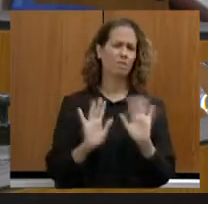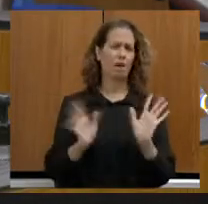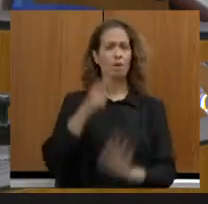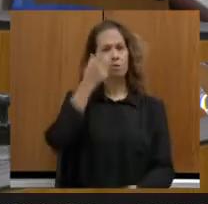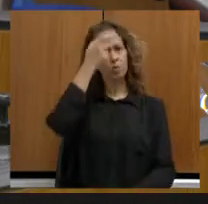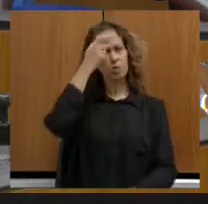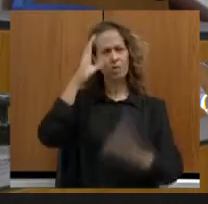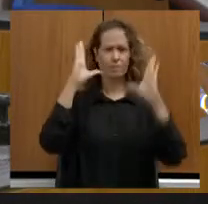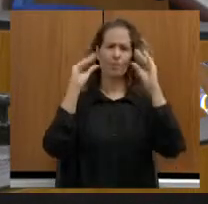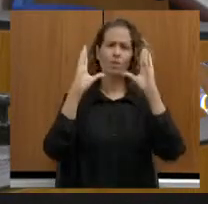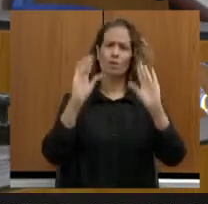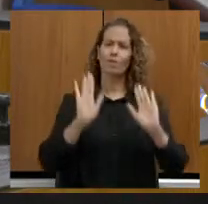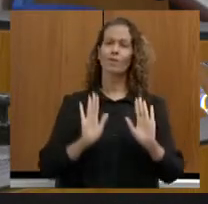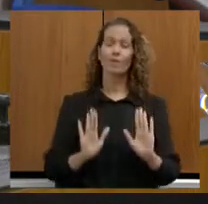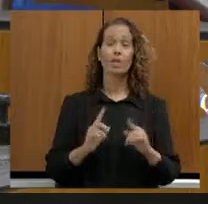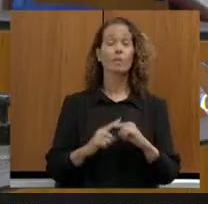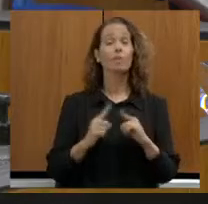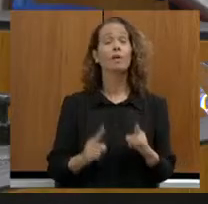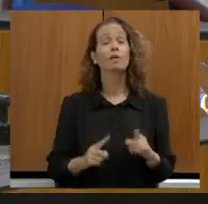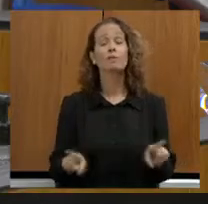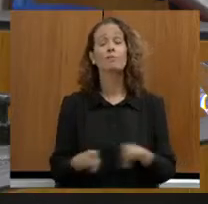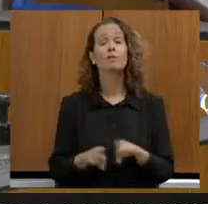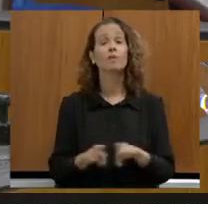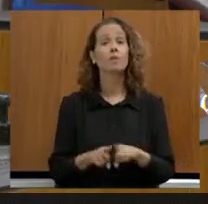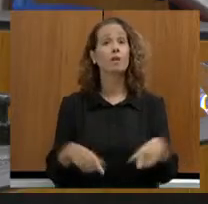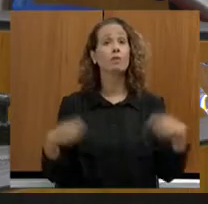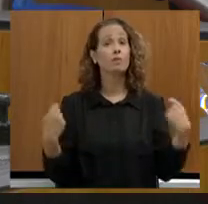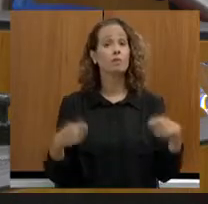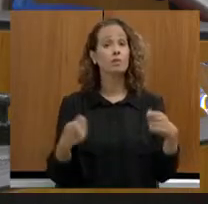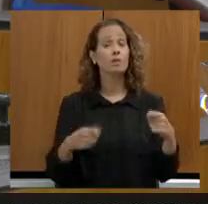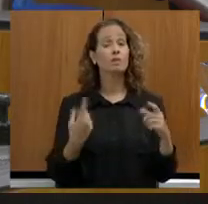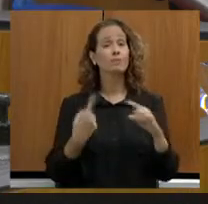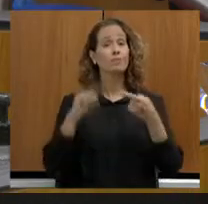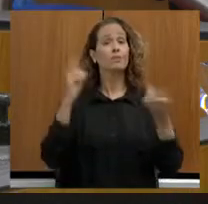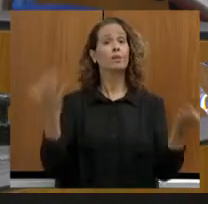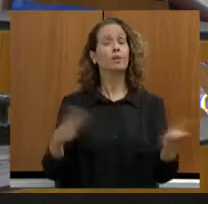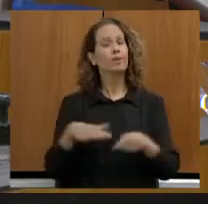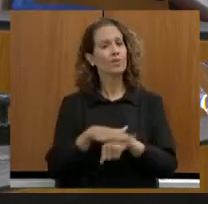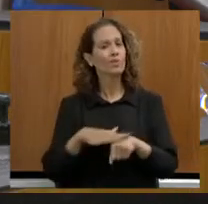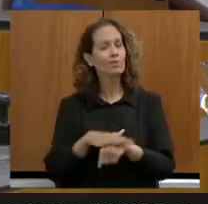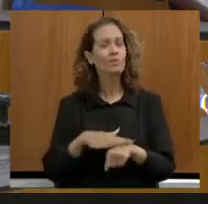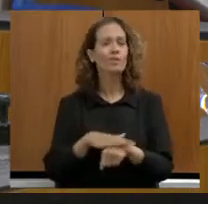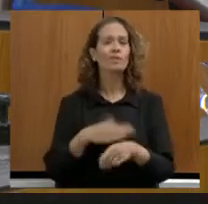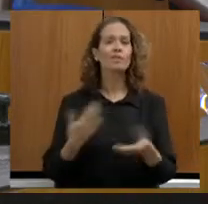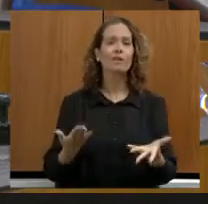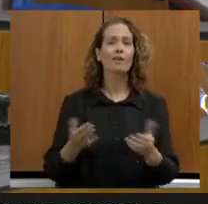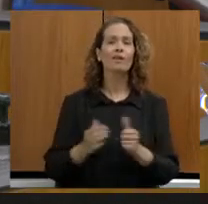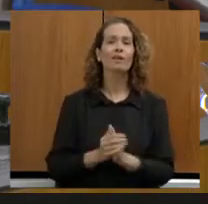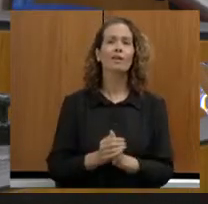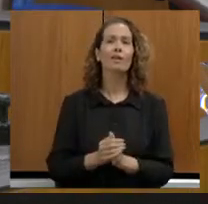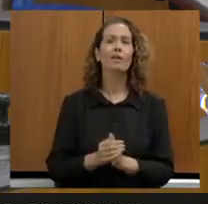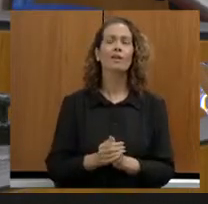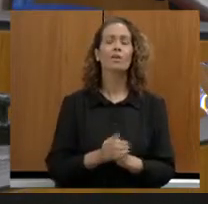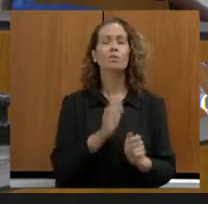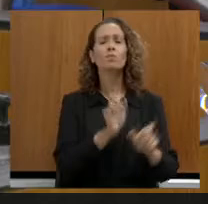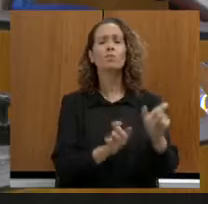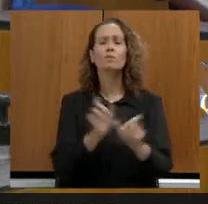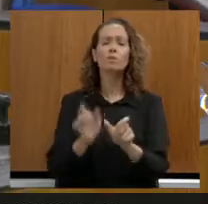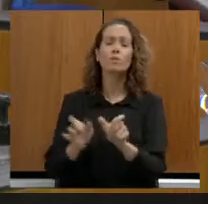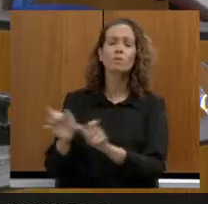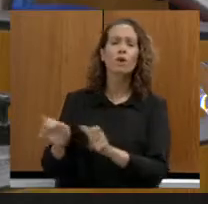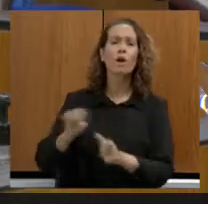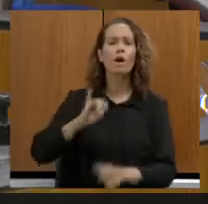com a consciência tranquila mas é hora também nessa Reis de conversar com essa turma lá de Januária essa turma toda para poder